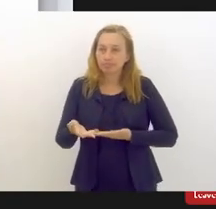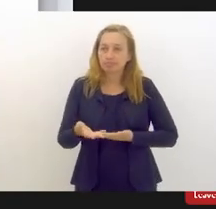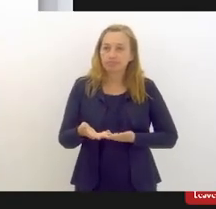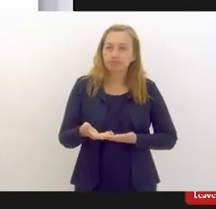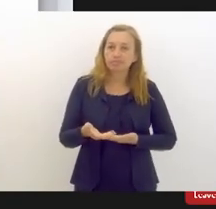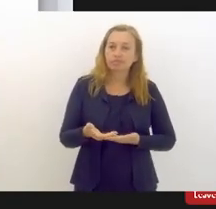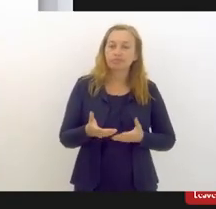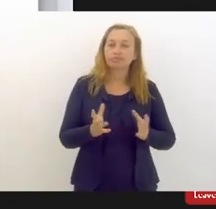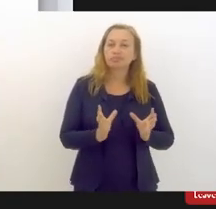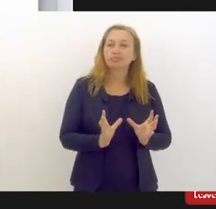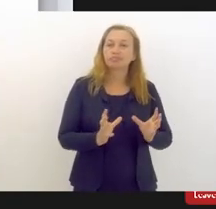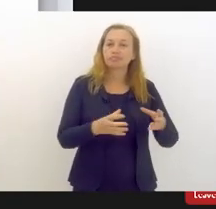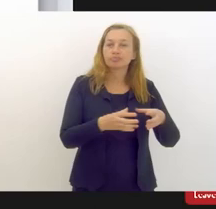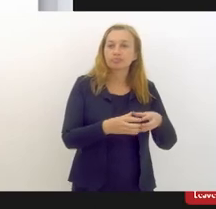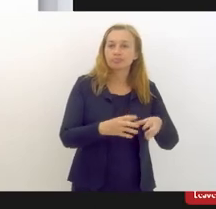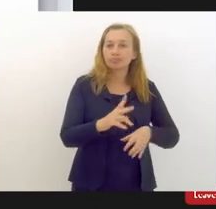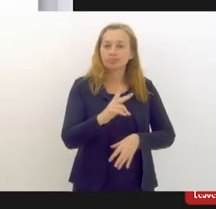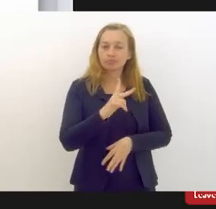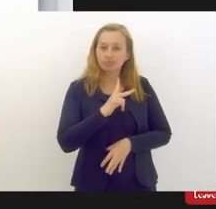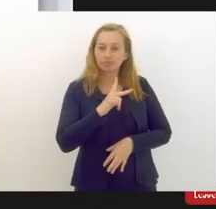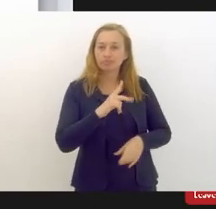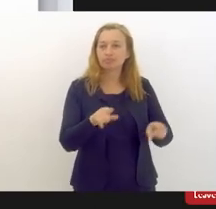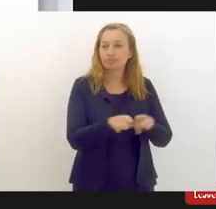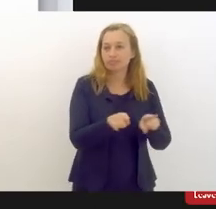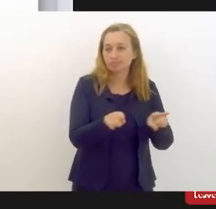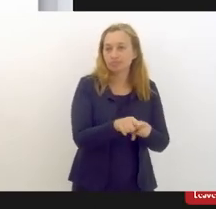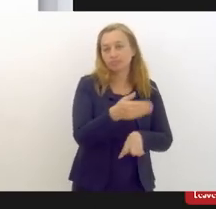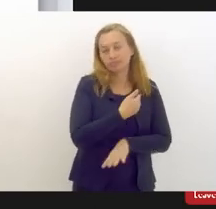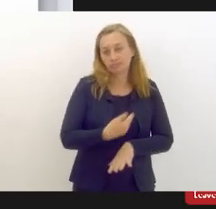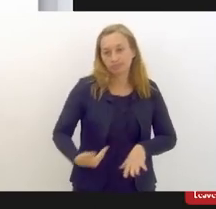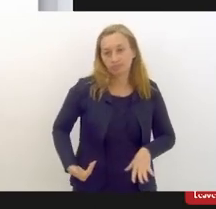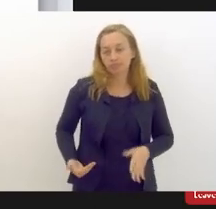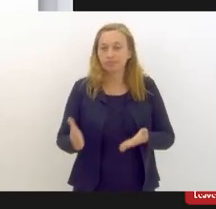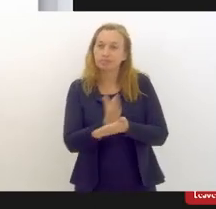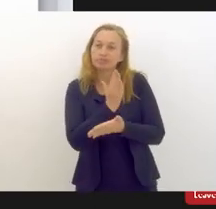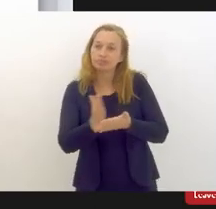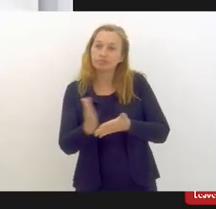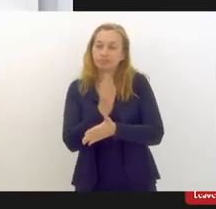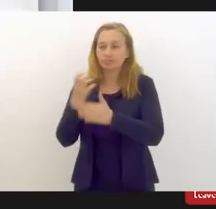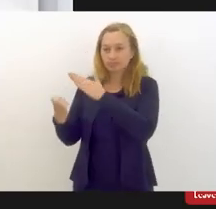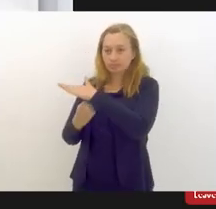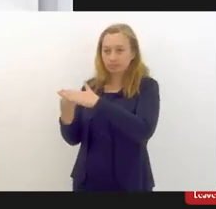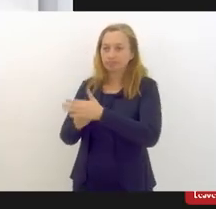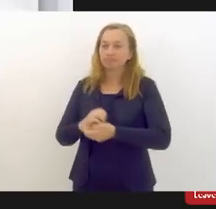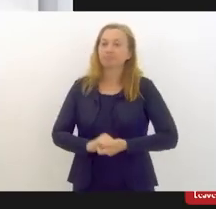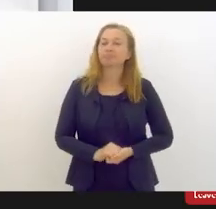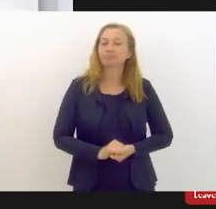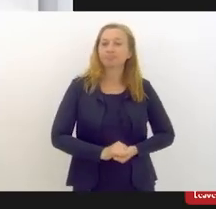órgãos públicos quanto o terceiro setor e algumas empresas.